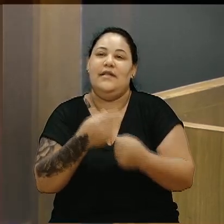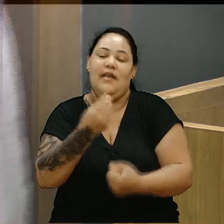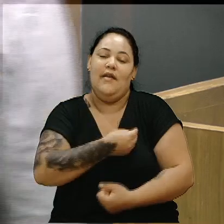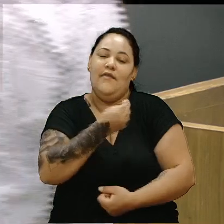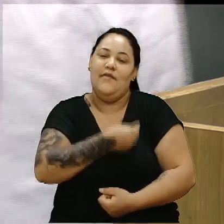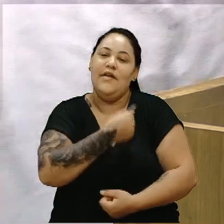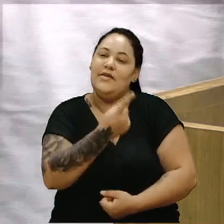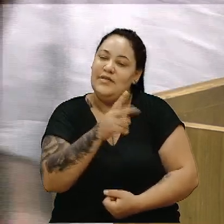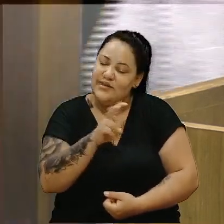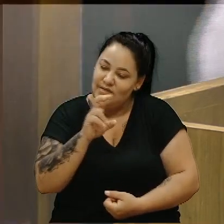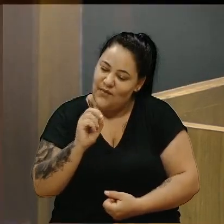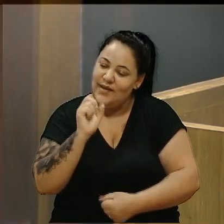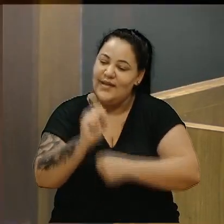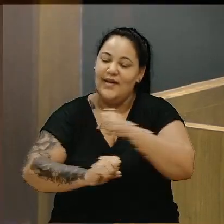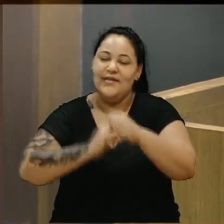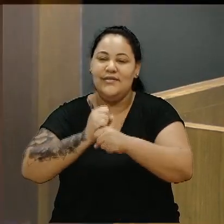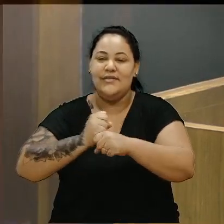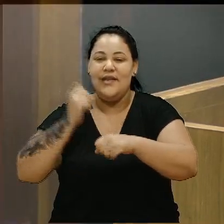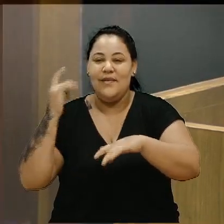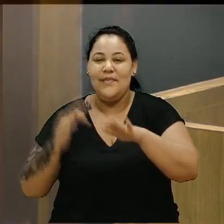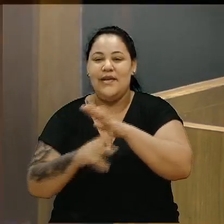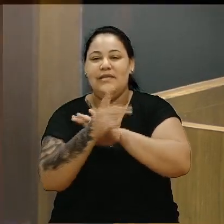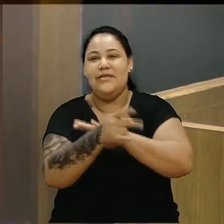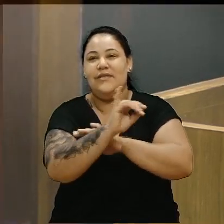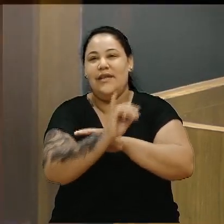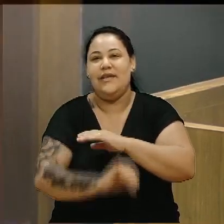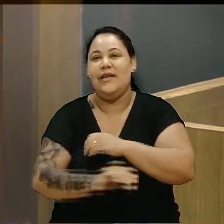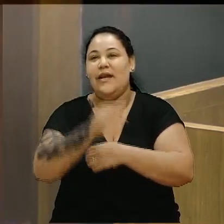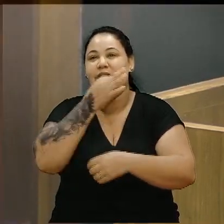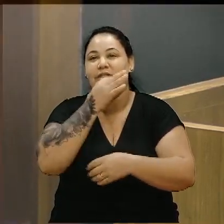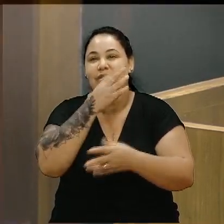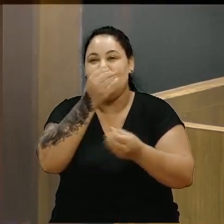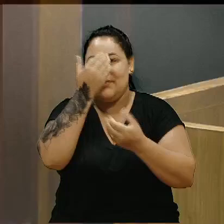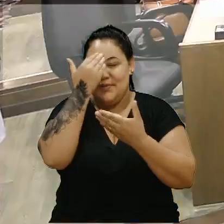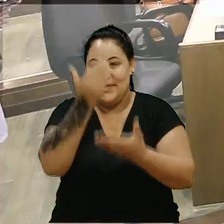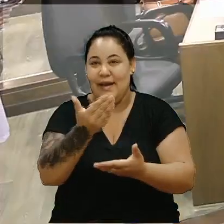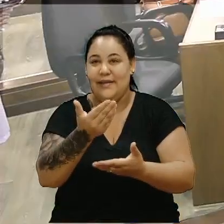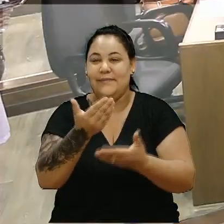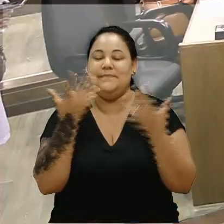150 anos da imigração italiana em Caxias do Sul. Muito obrigada.